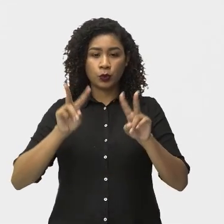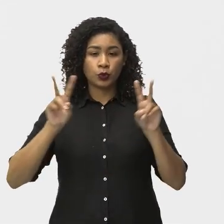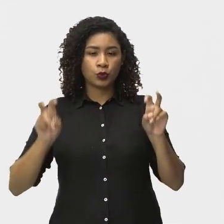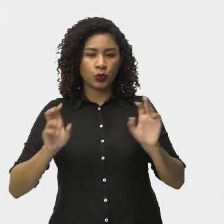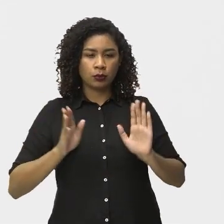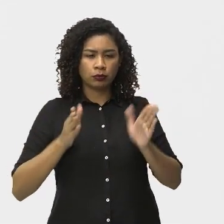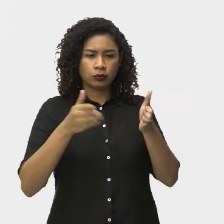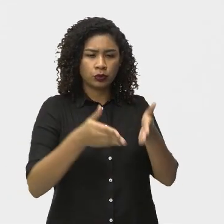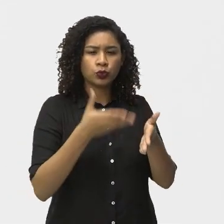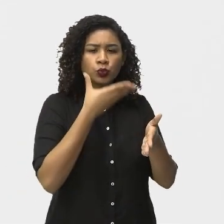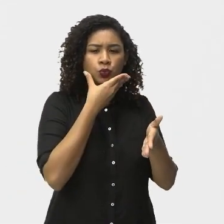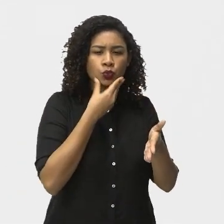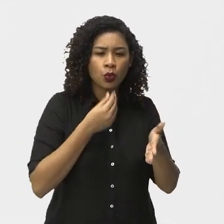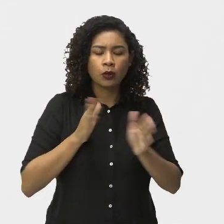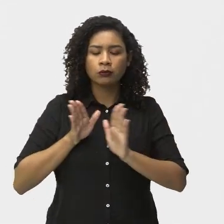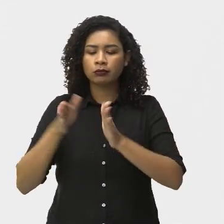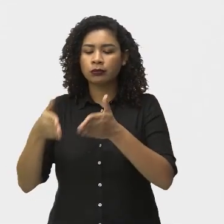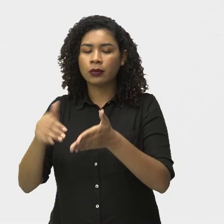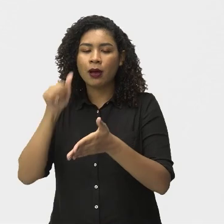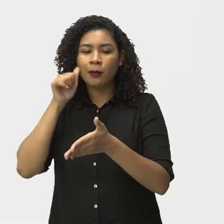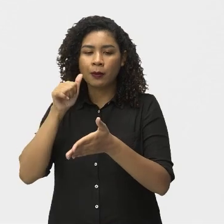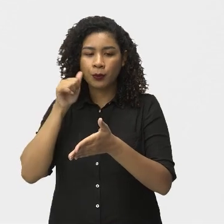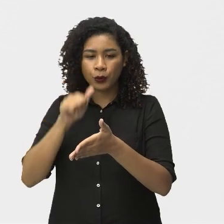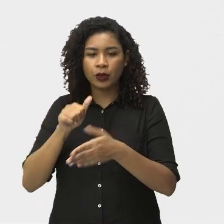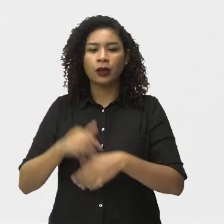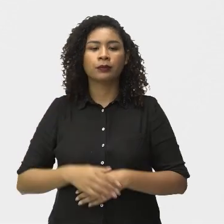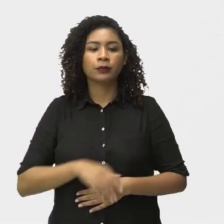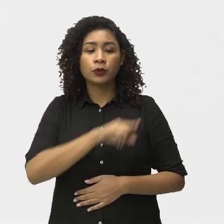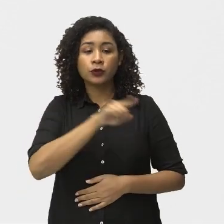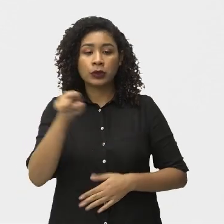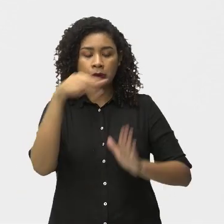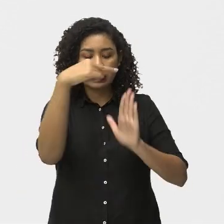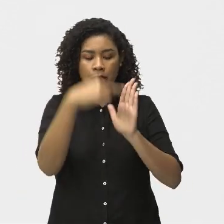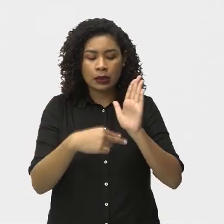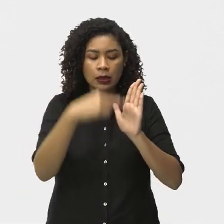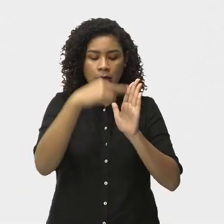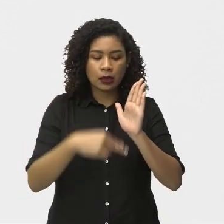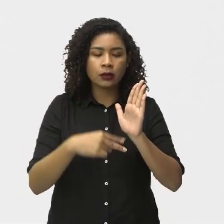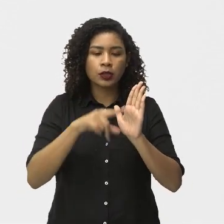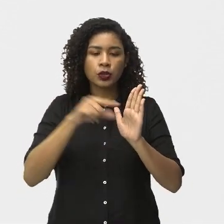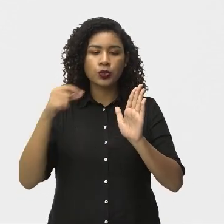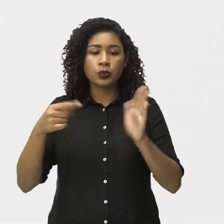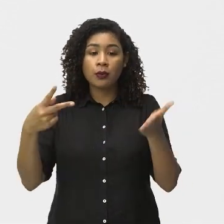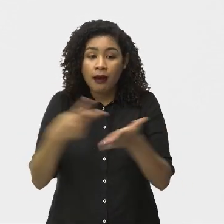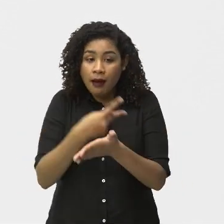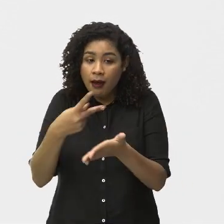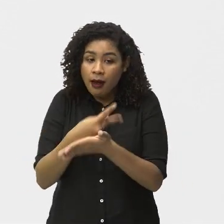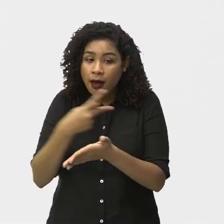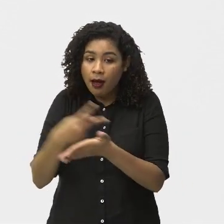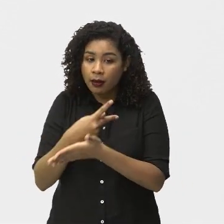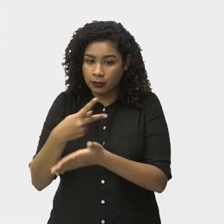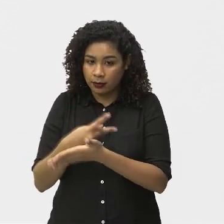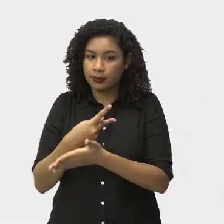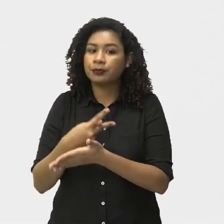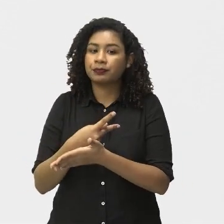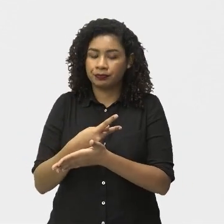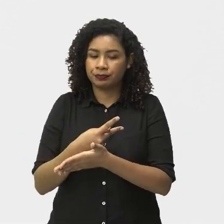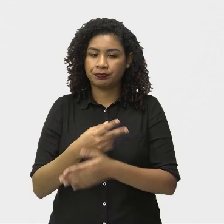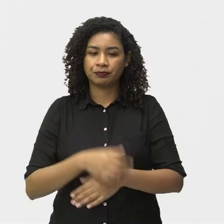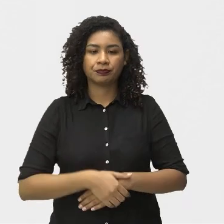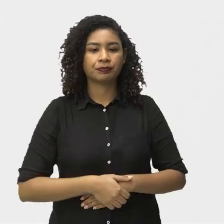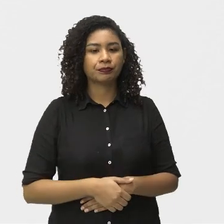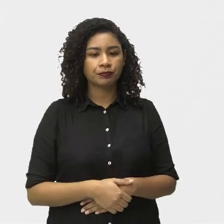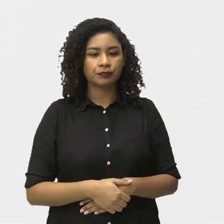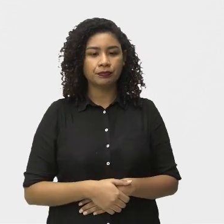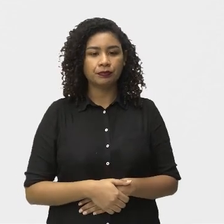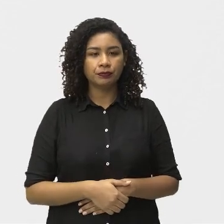genital masculino e feminino, marque a informação incorreta. Dentre essas informações, uma delas está errada e é a que você